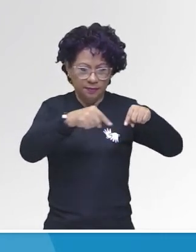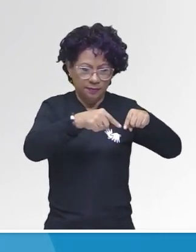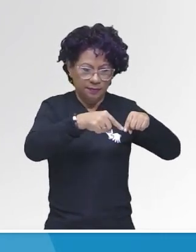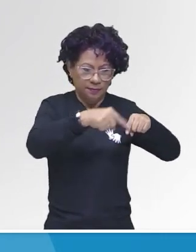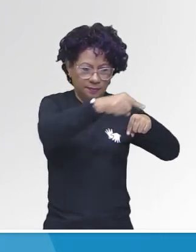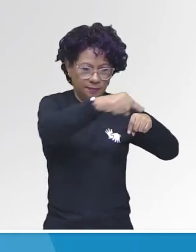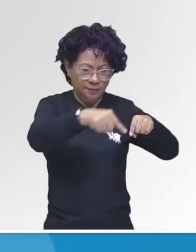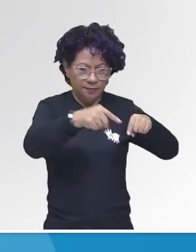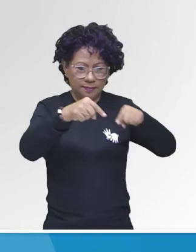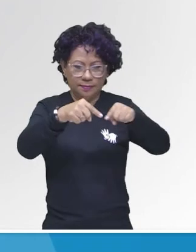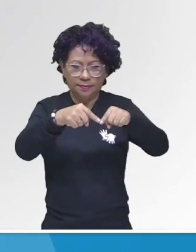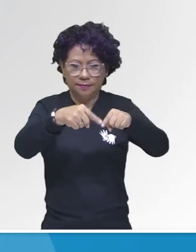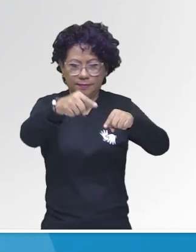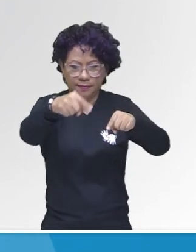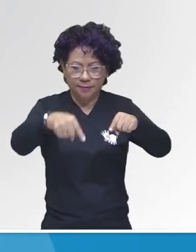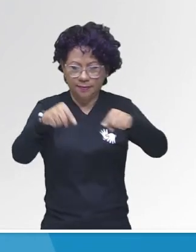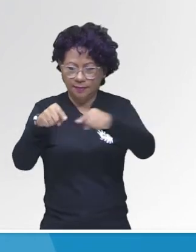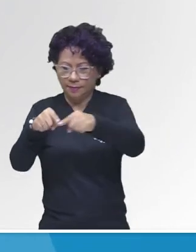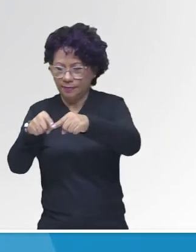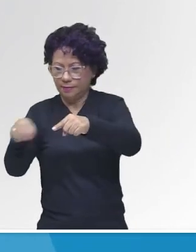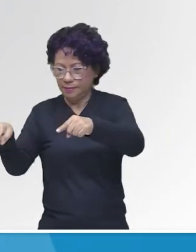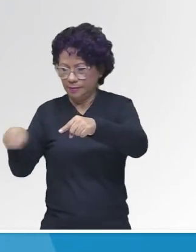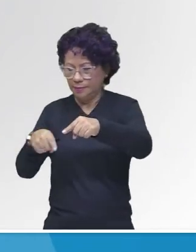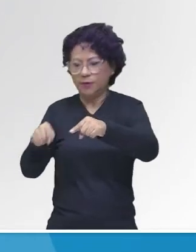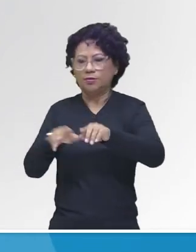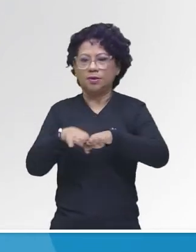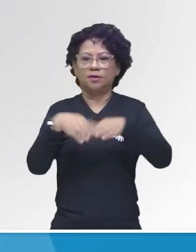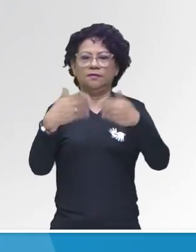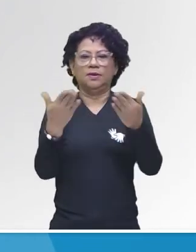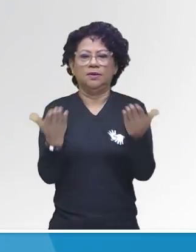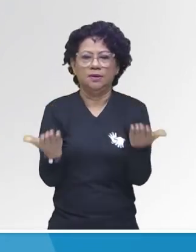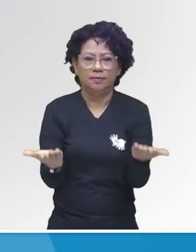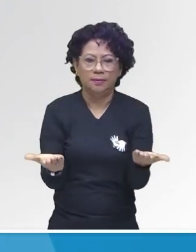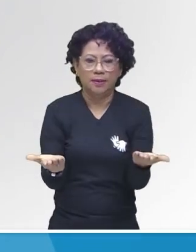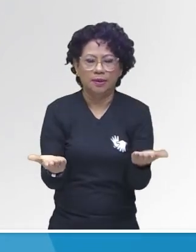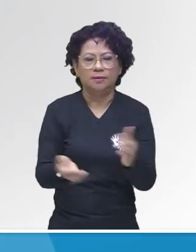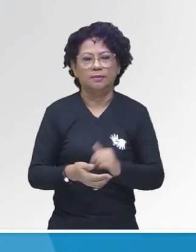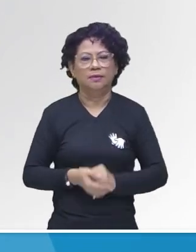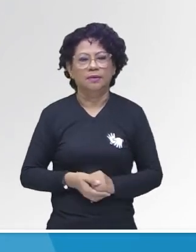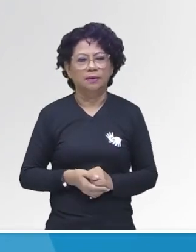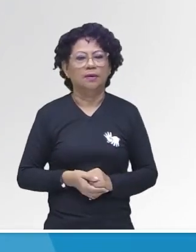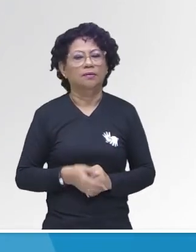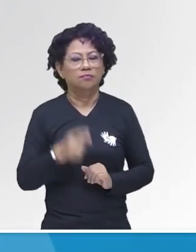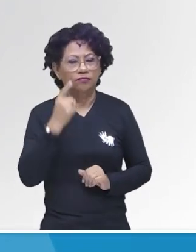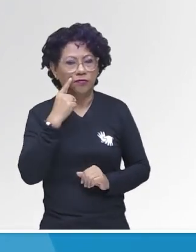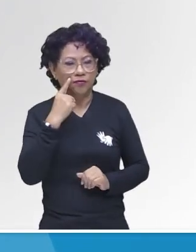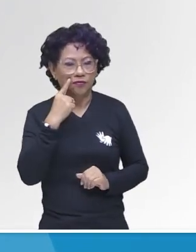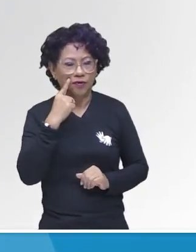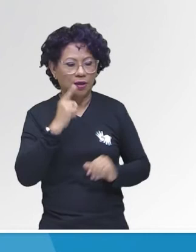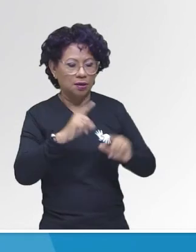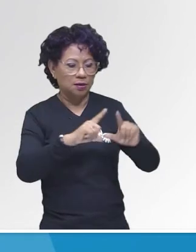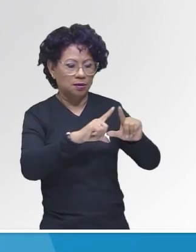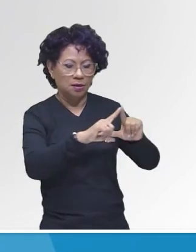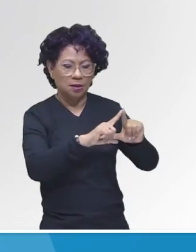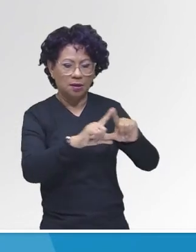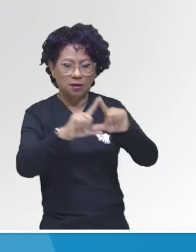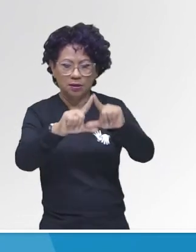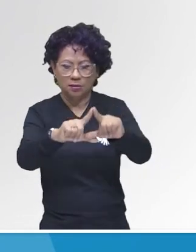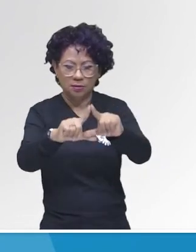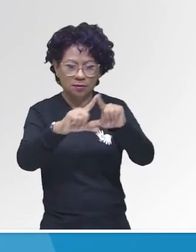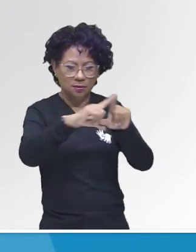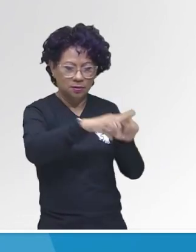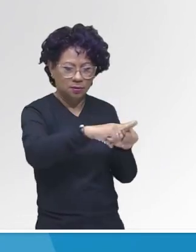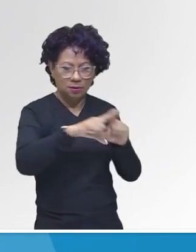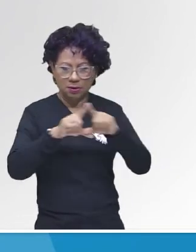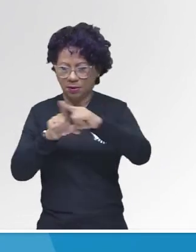estivesse abrindo ela, né? Então, aqui, ó, cada triângulo que você está vendo na imagem é uma face